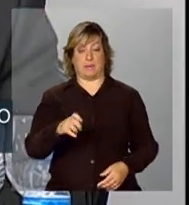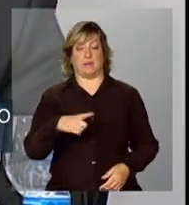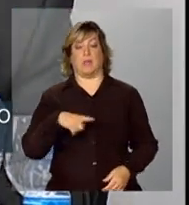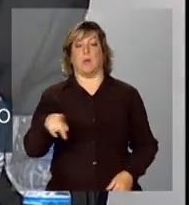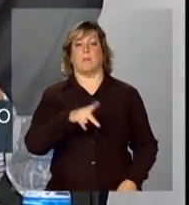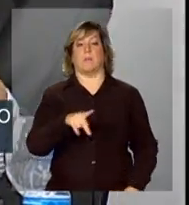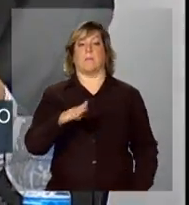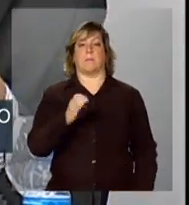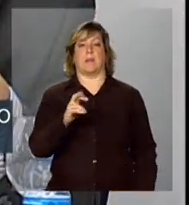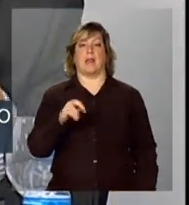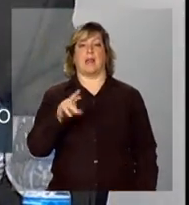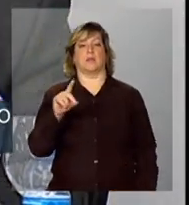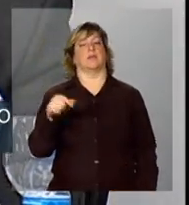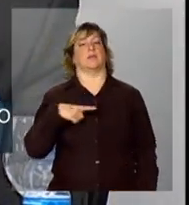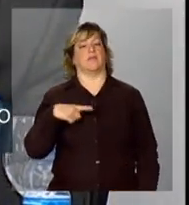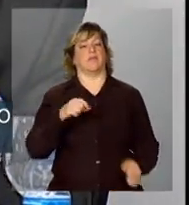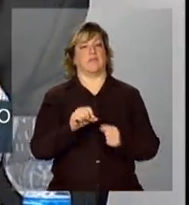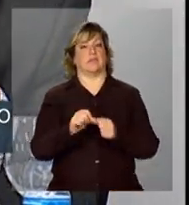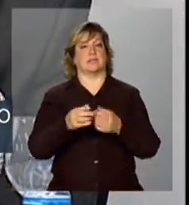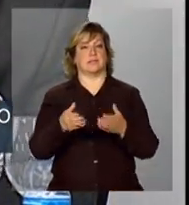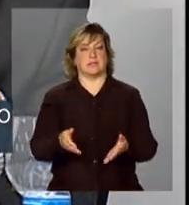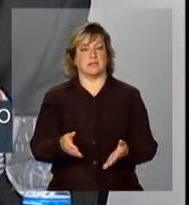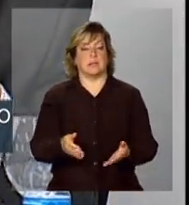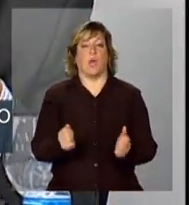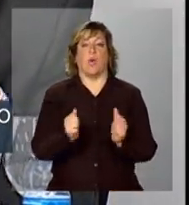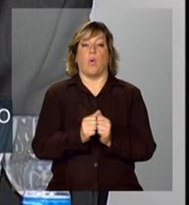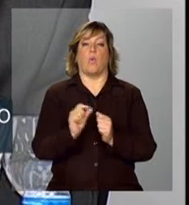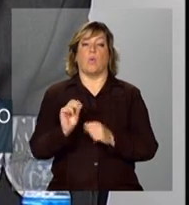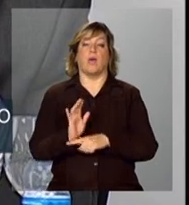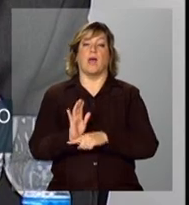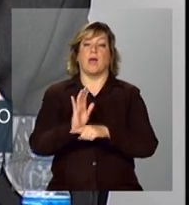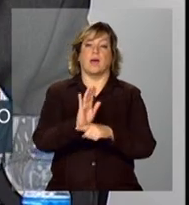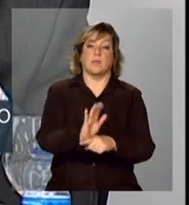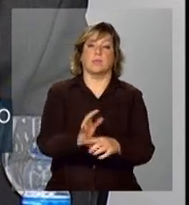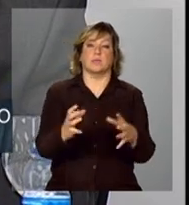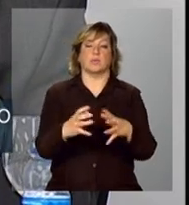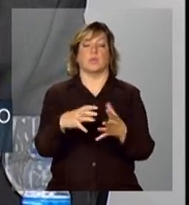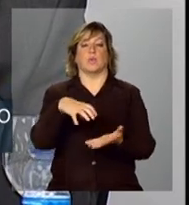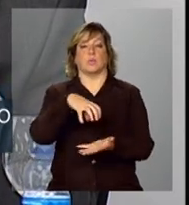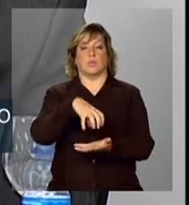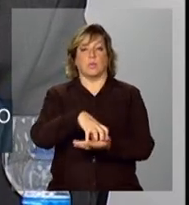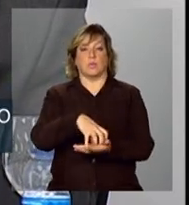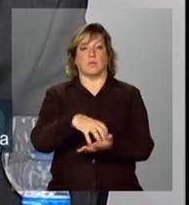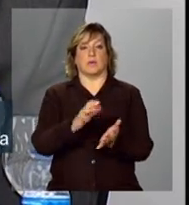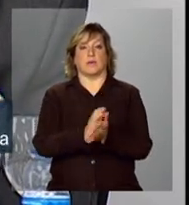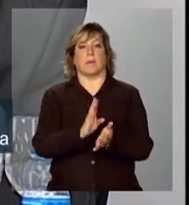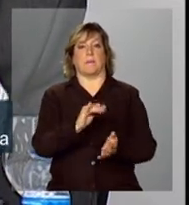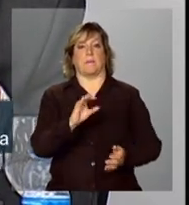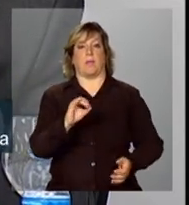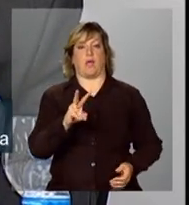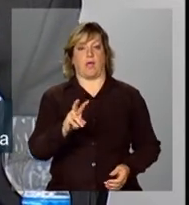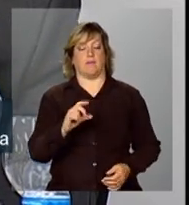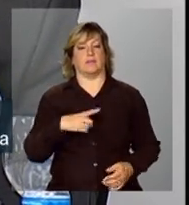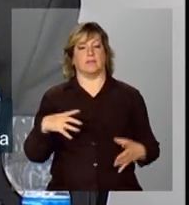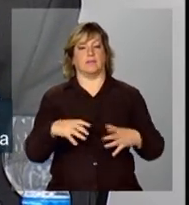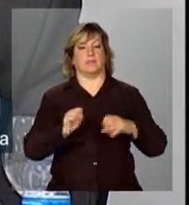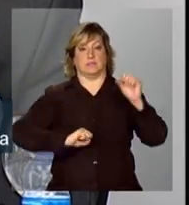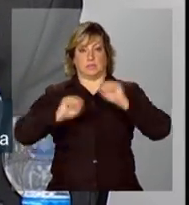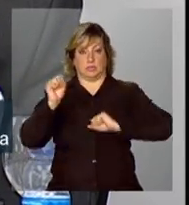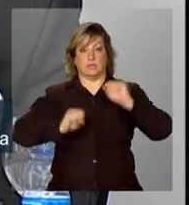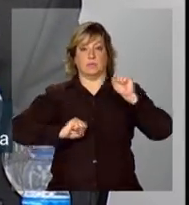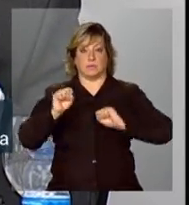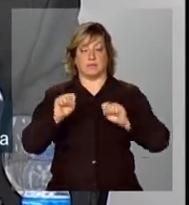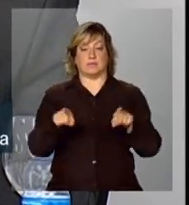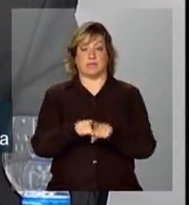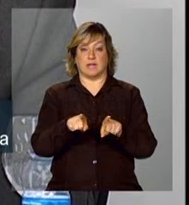dele estão fazendo isso com o apoio do grupo da Biov, né, com as indústrias. E a